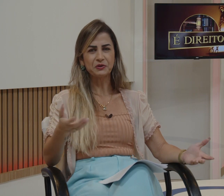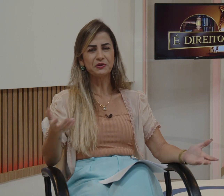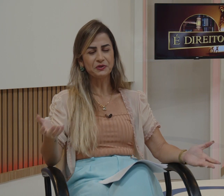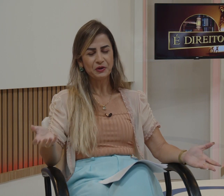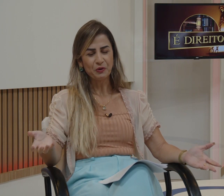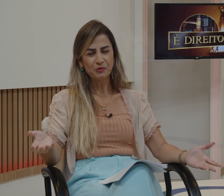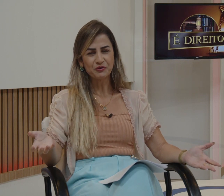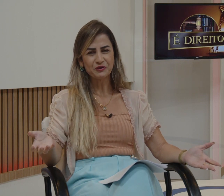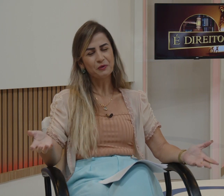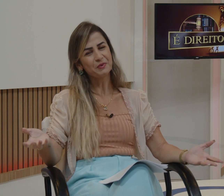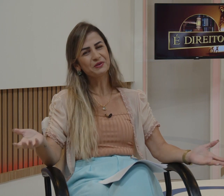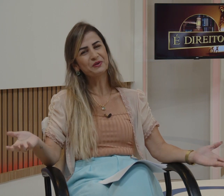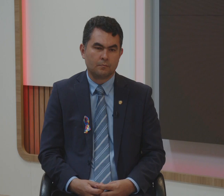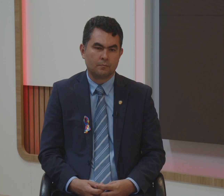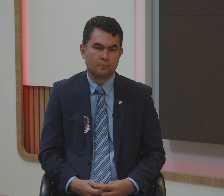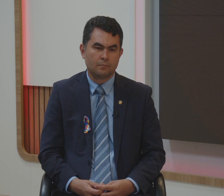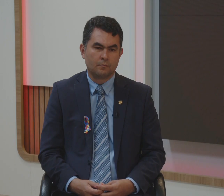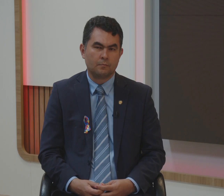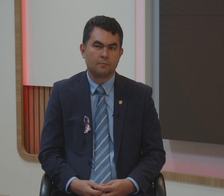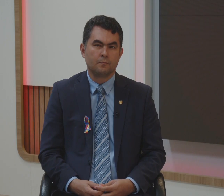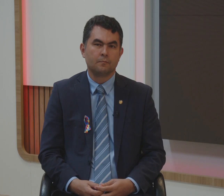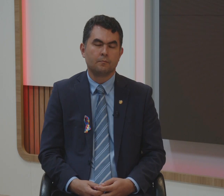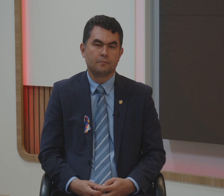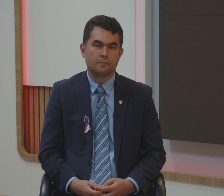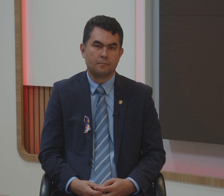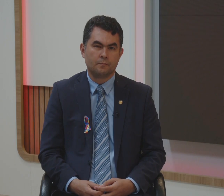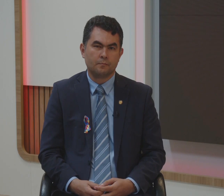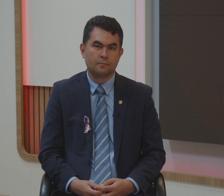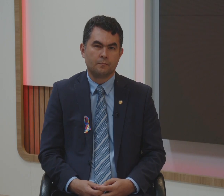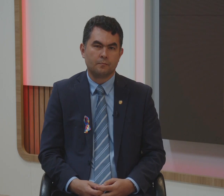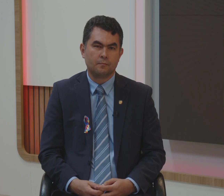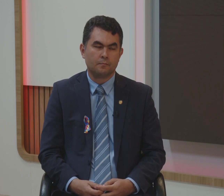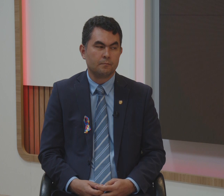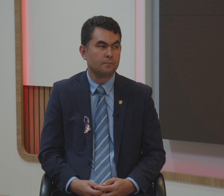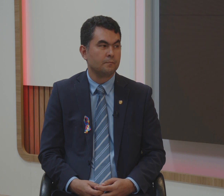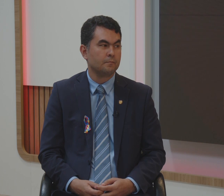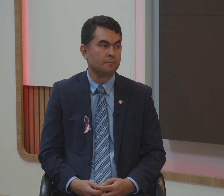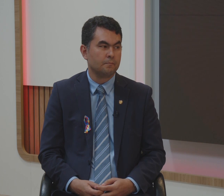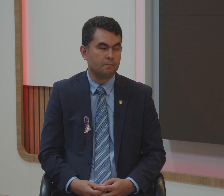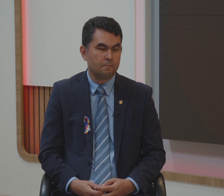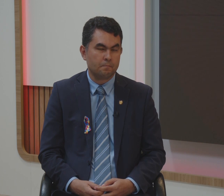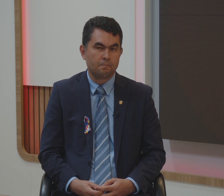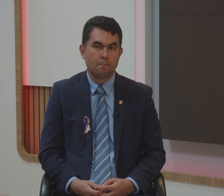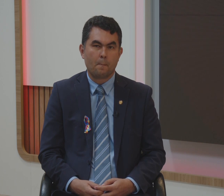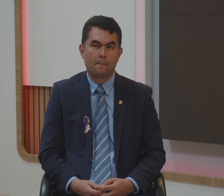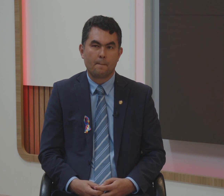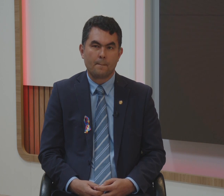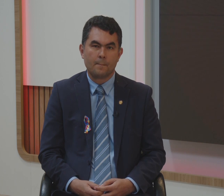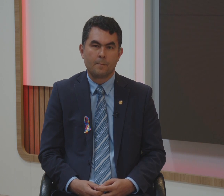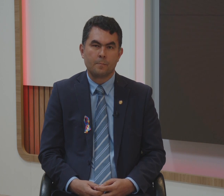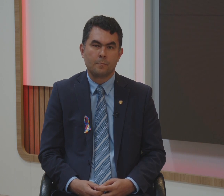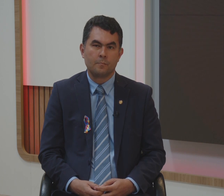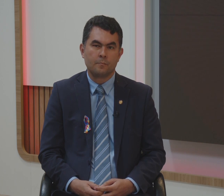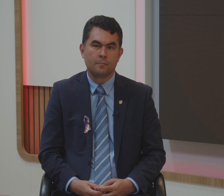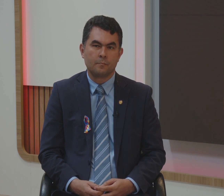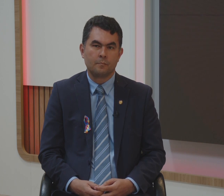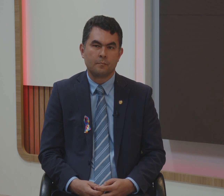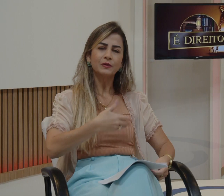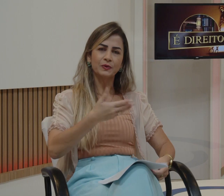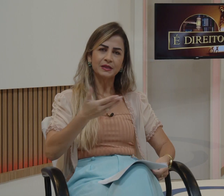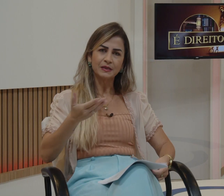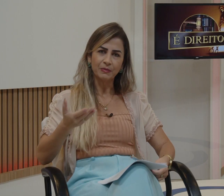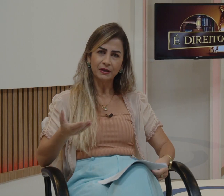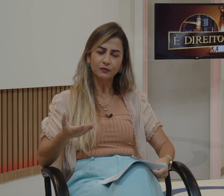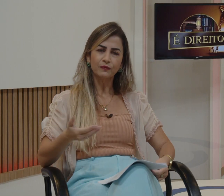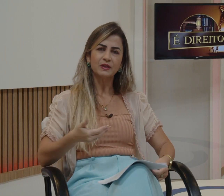informações para a gente, como eu disse no começo, claro, ele, o vereador Iraguaçu Teixeira Filho, que sempre com a gente traz essas informações, porque tem